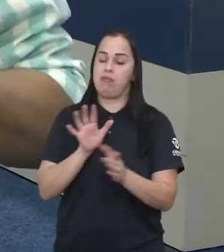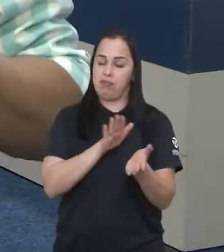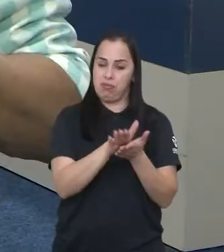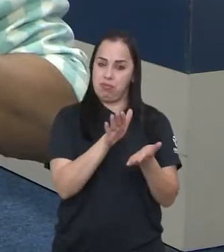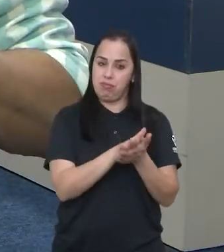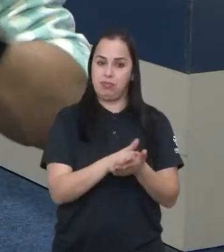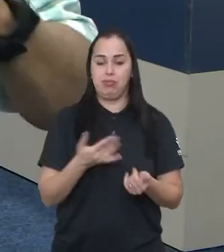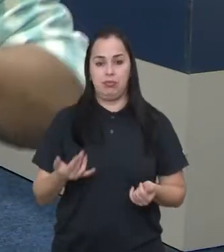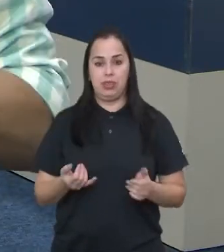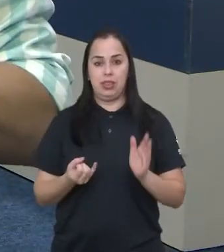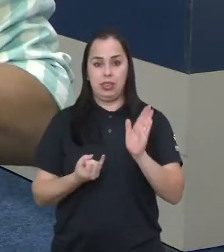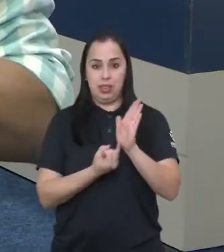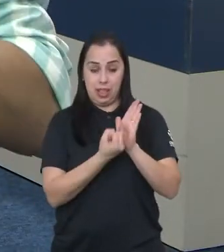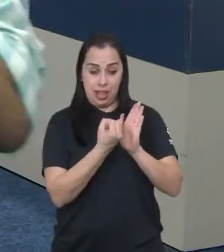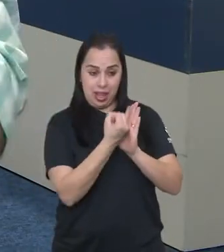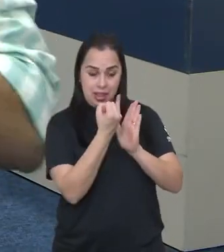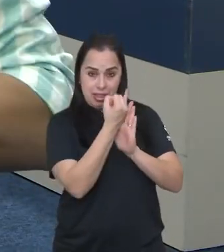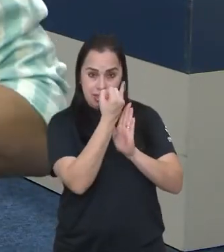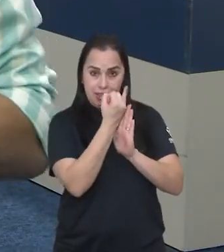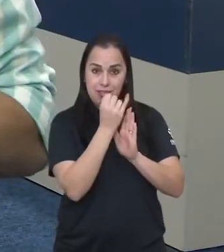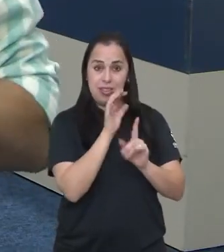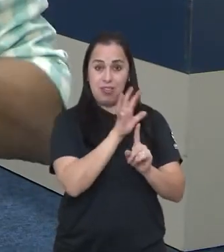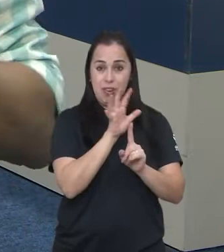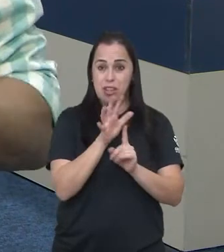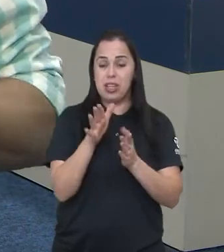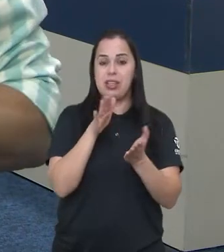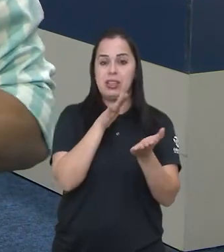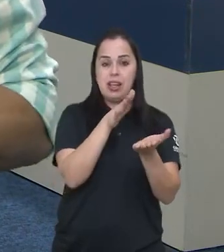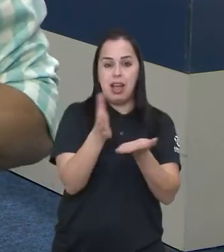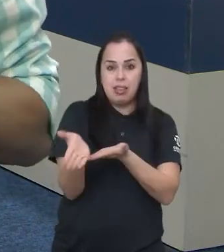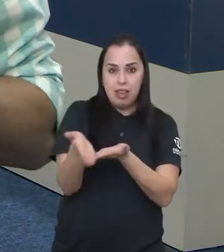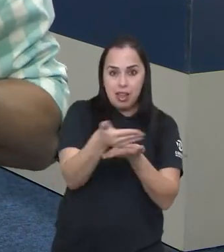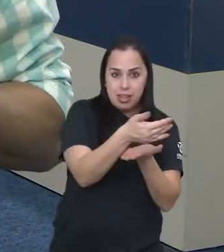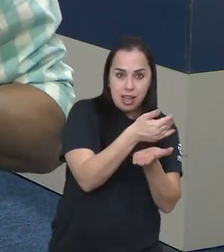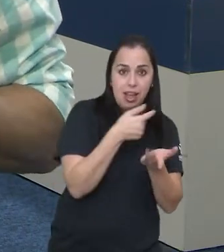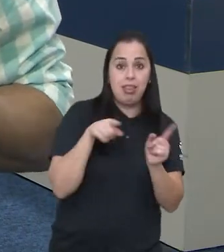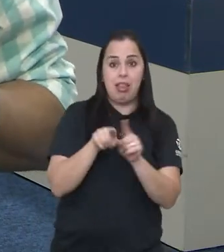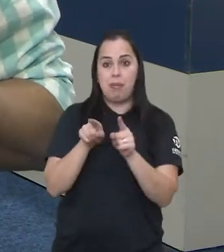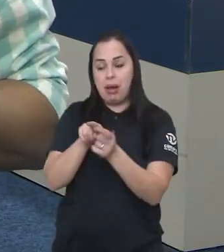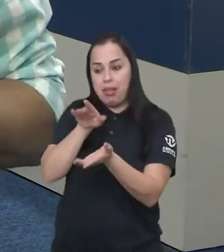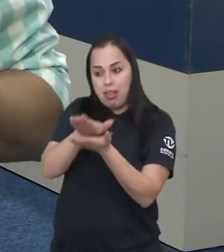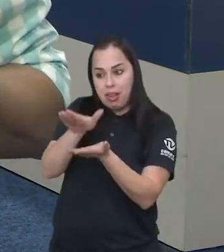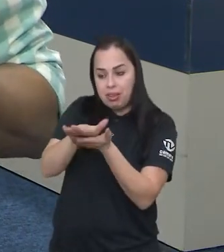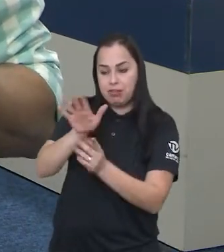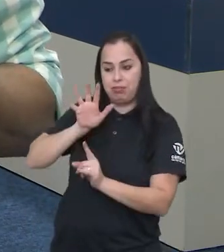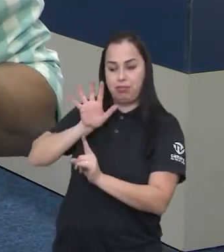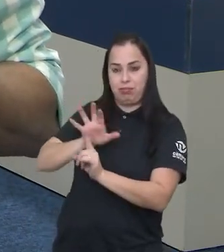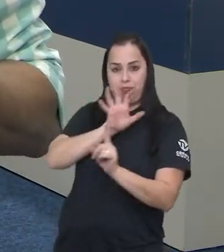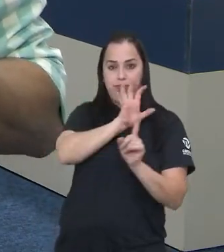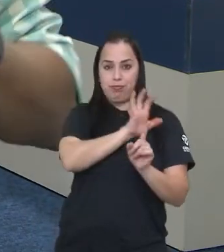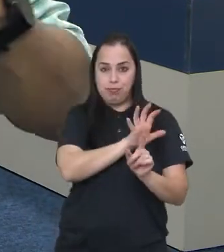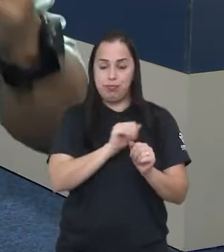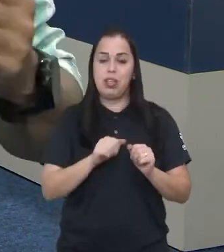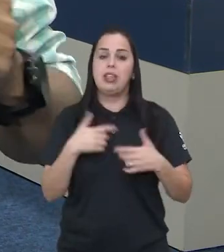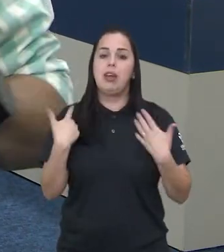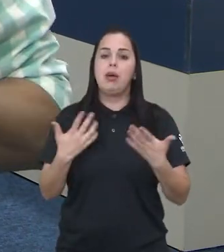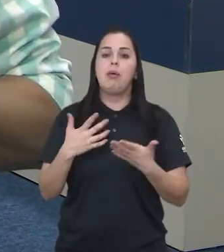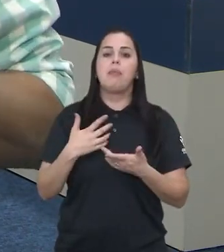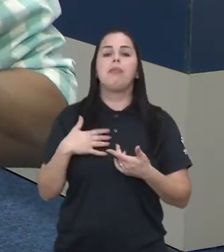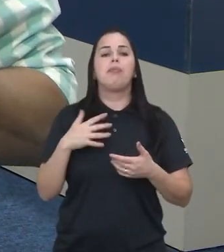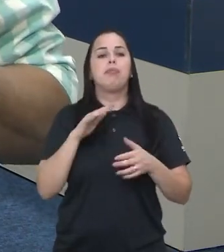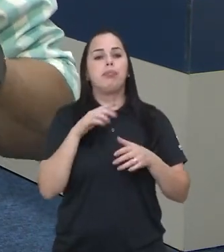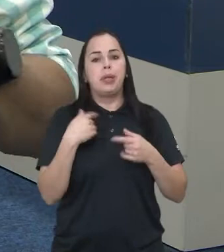coisas, a receita e também as despesas são aumentadas. Então nós precisamos sempre buscar novos